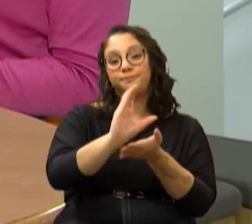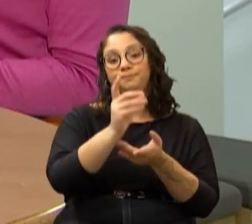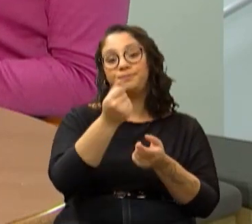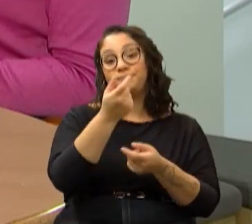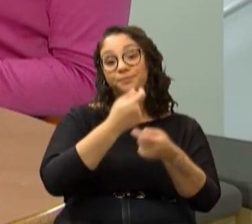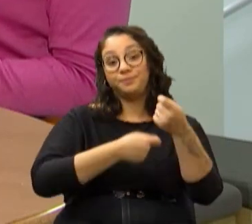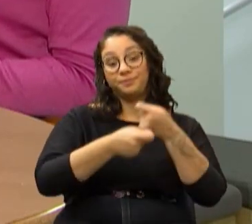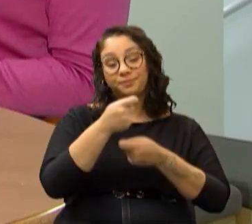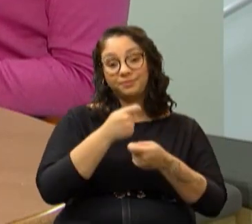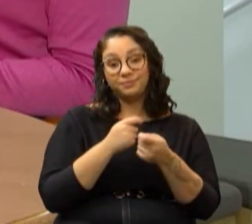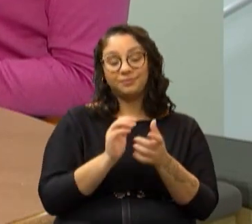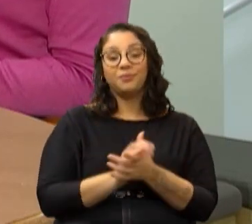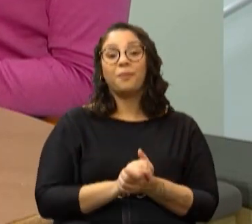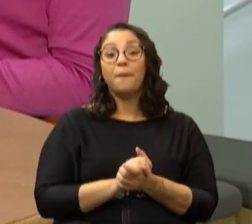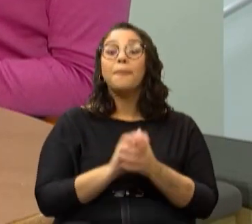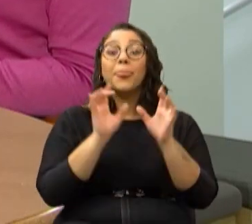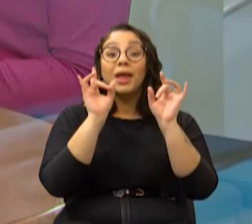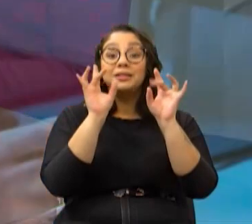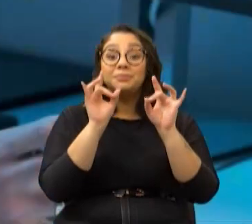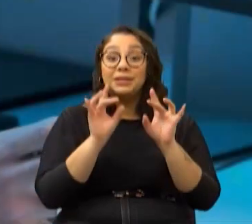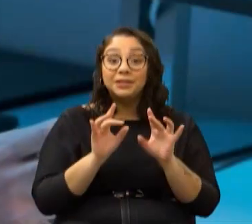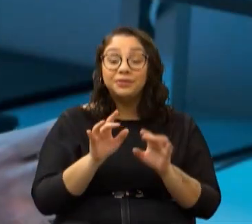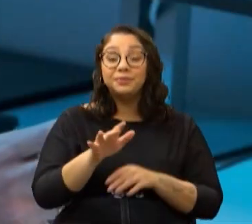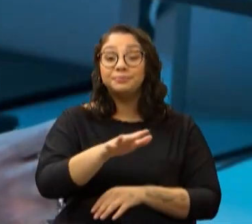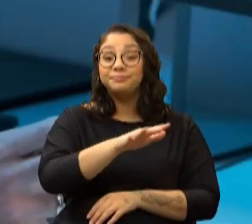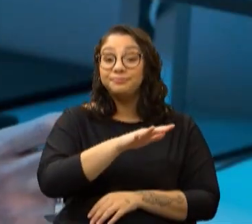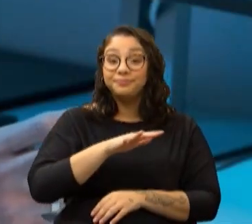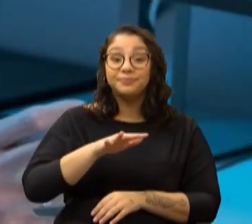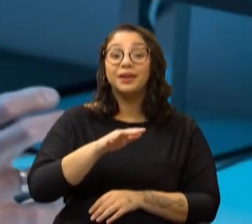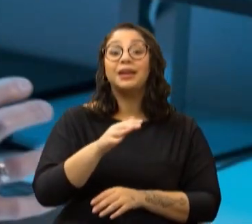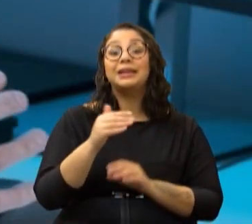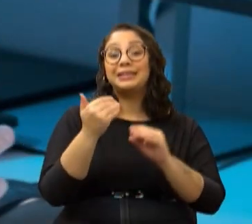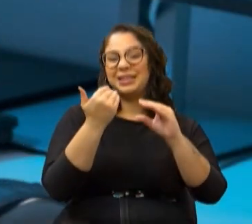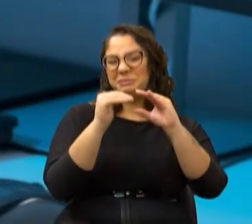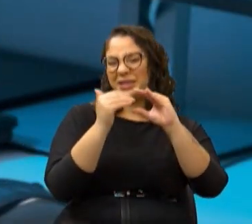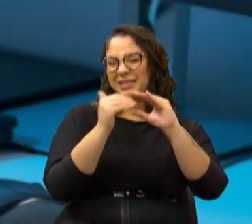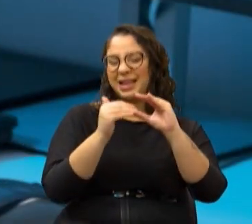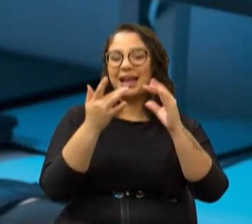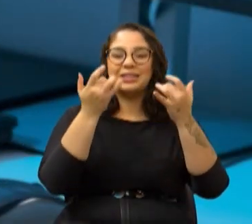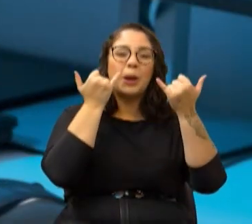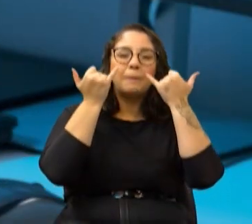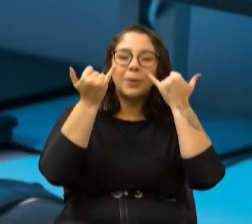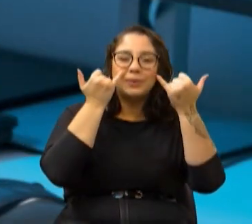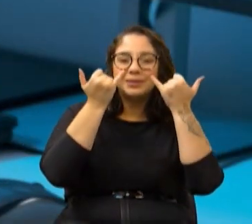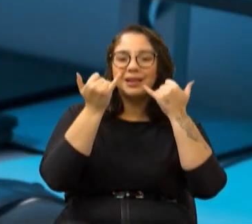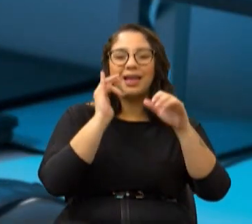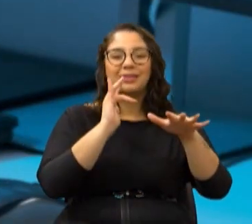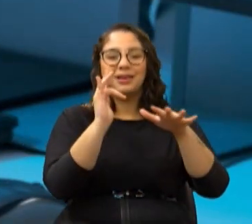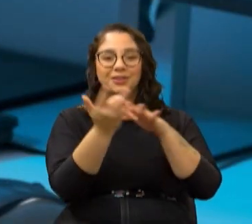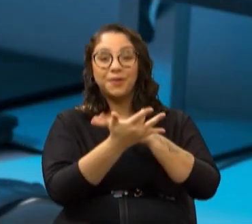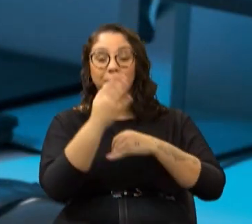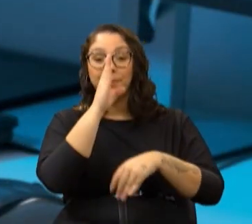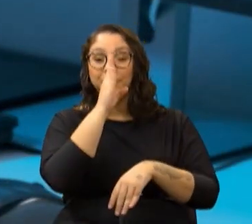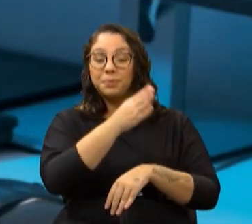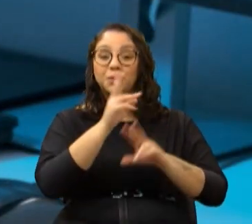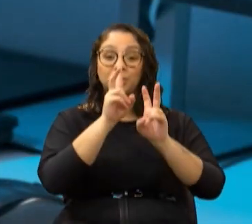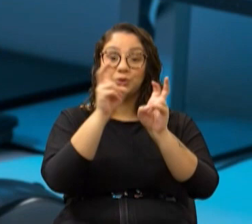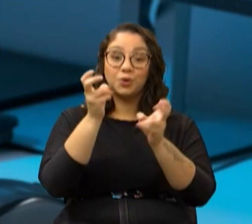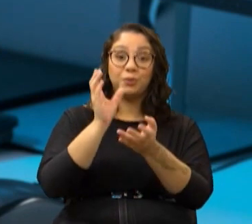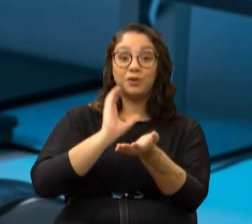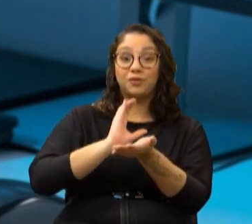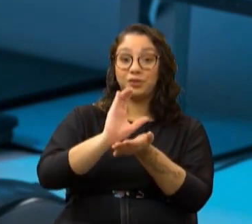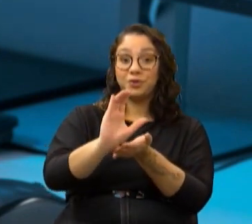aplicações financeiras. Falando especificamente dessas mensagens, dessas publicidades que rolam nas redes